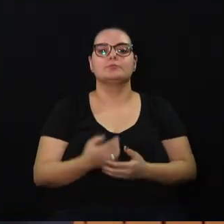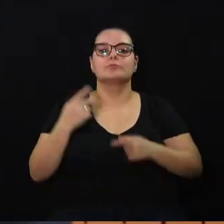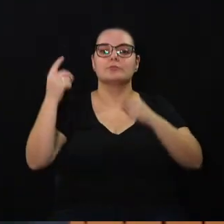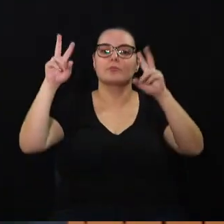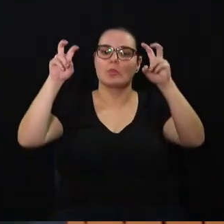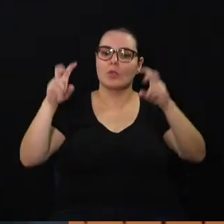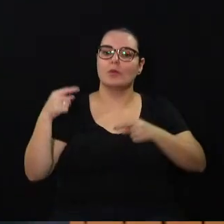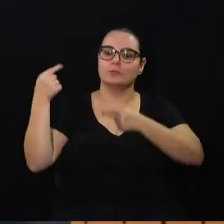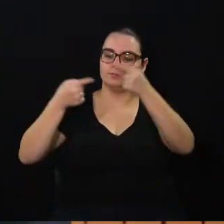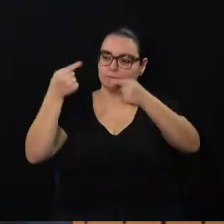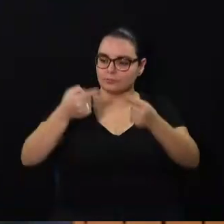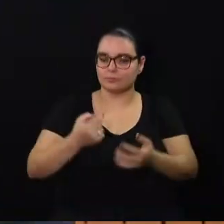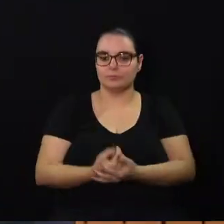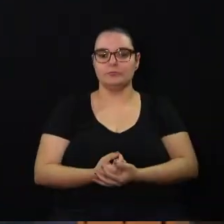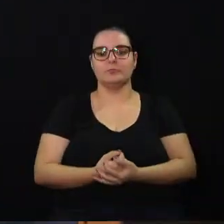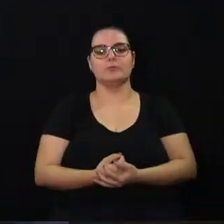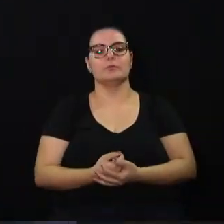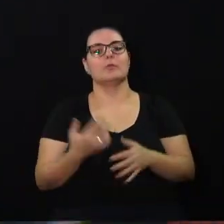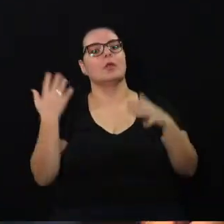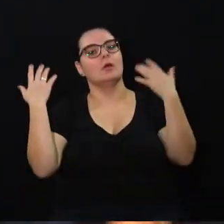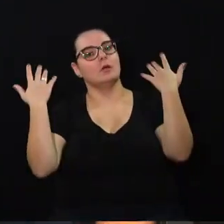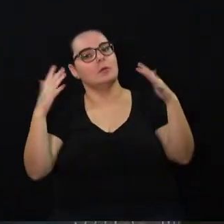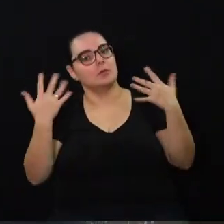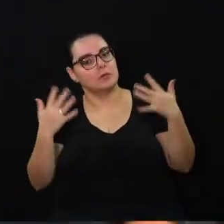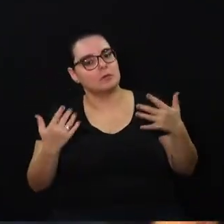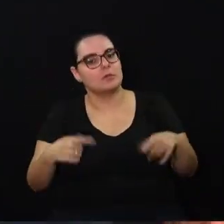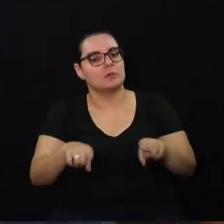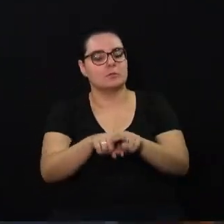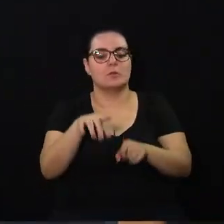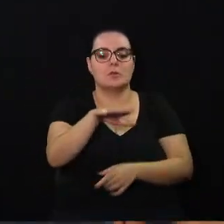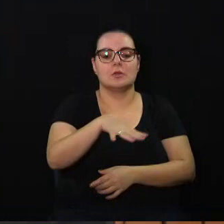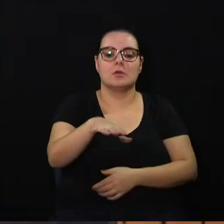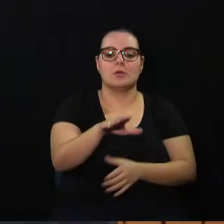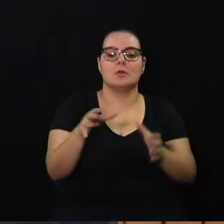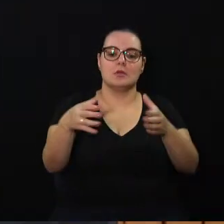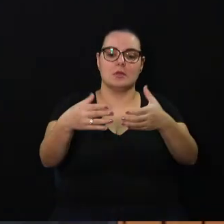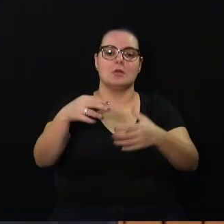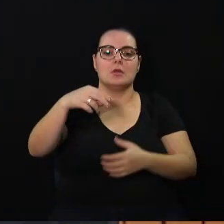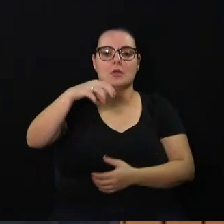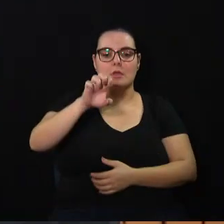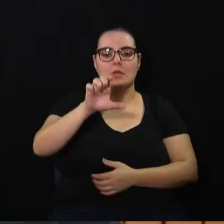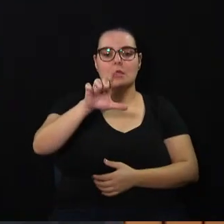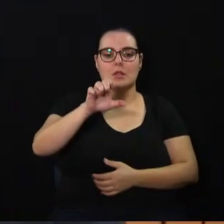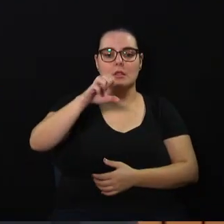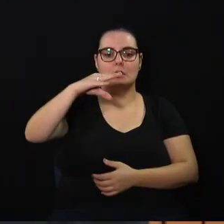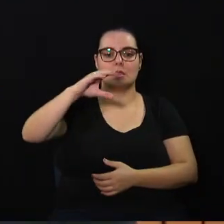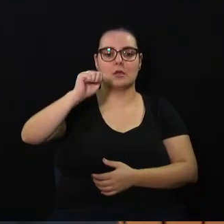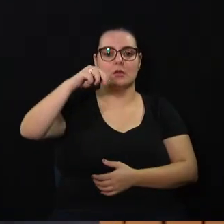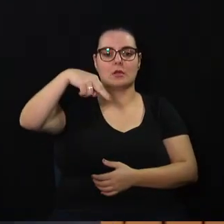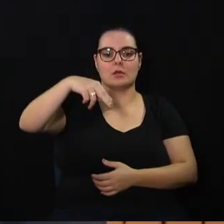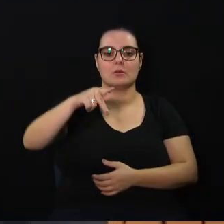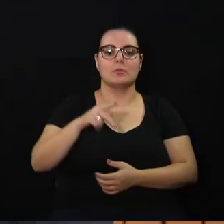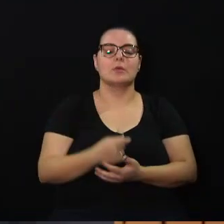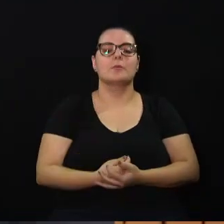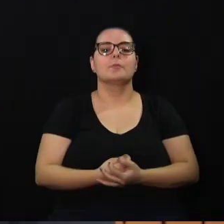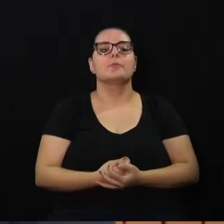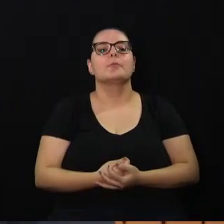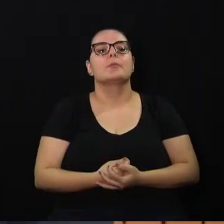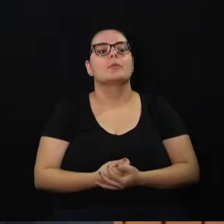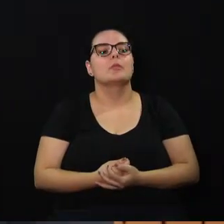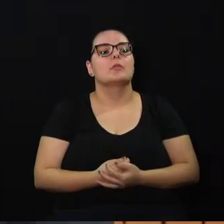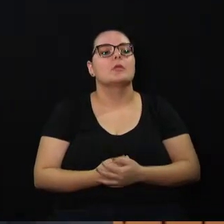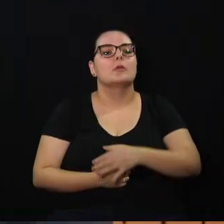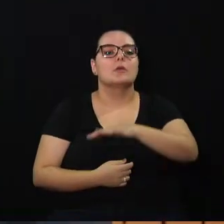nome parabenizar ele camp por por essa realização ainda é campeã a escola do legislativo de campinas